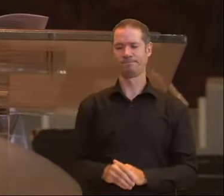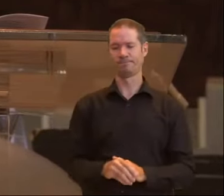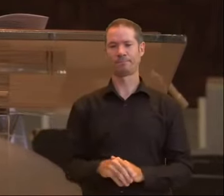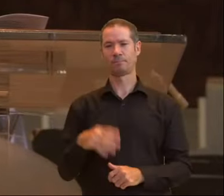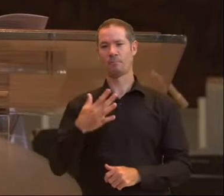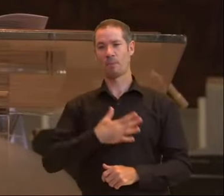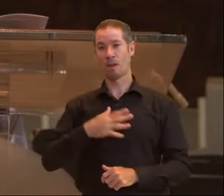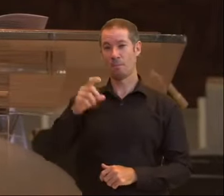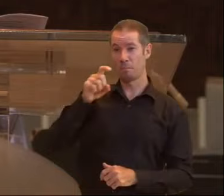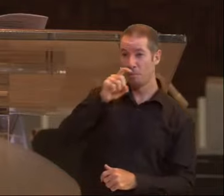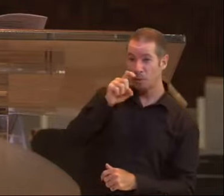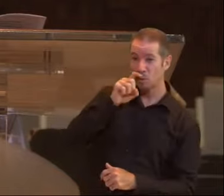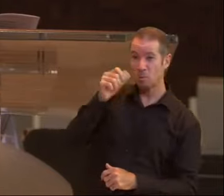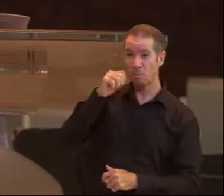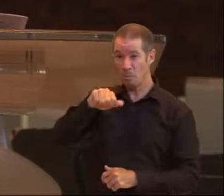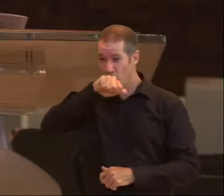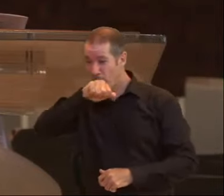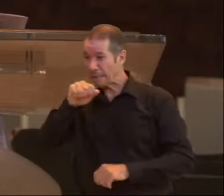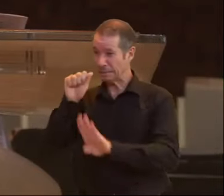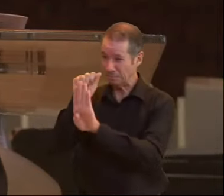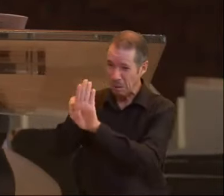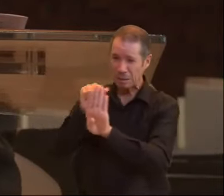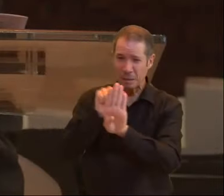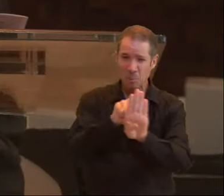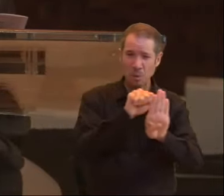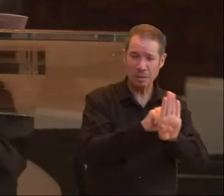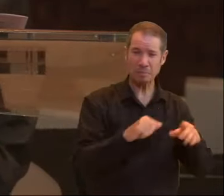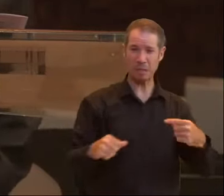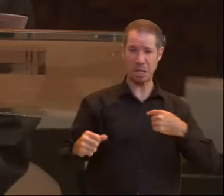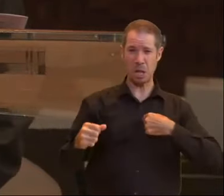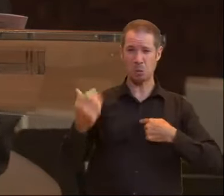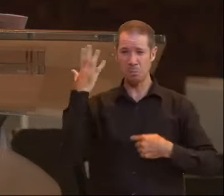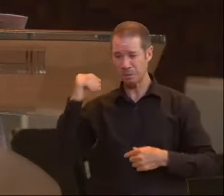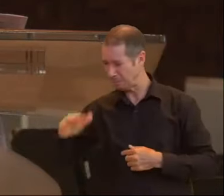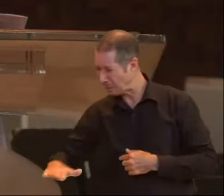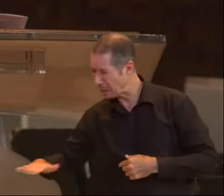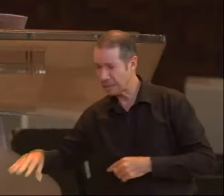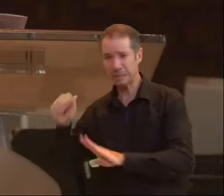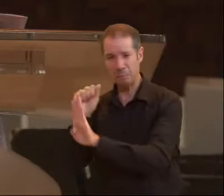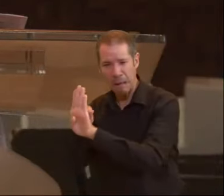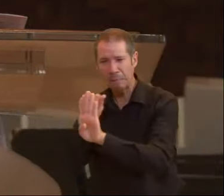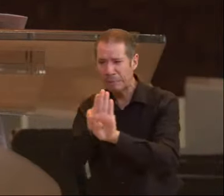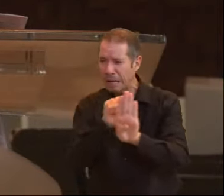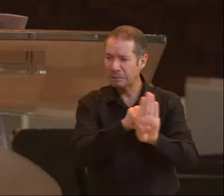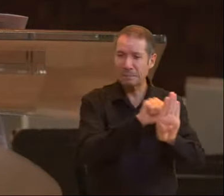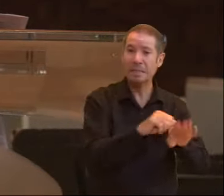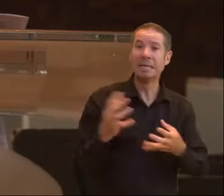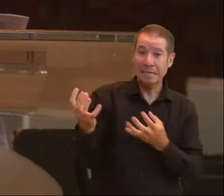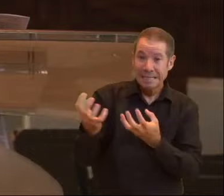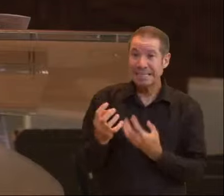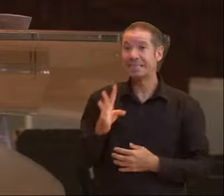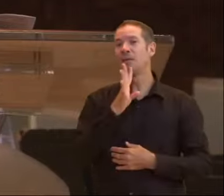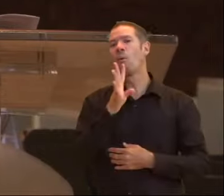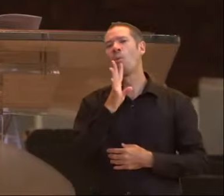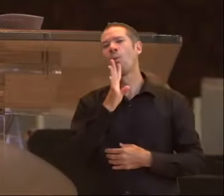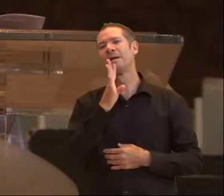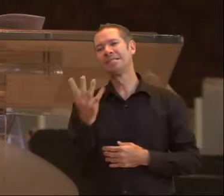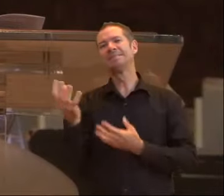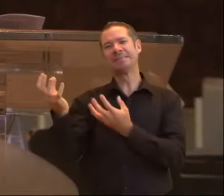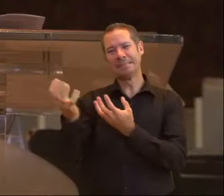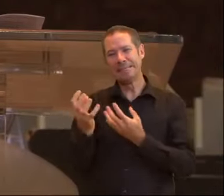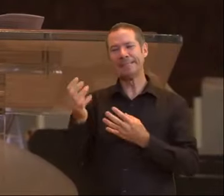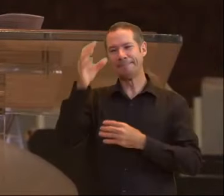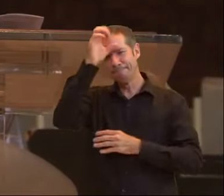Meus pais bateram em várias portas quando eu era criança, bateram em várias portas, queriam conhecer,